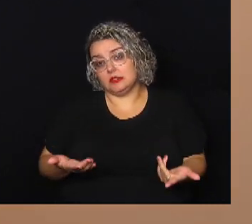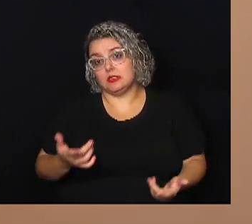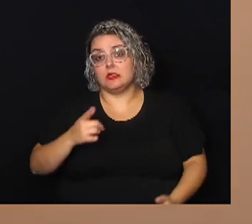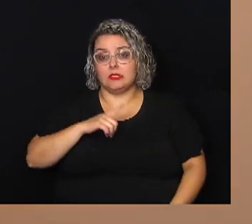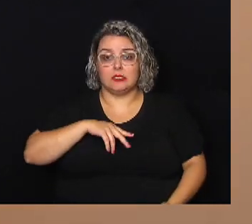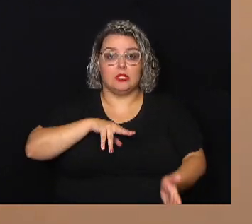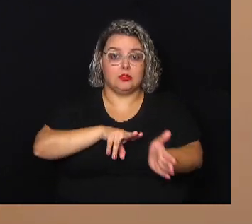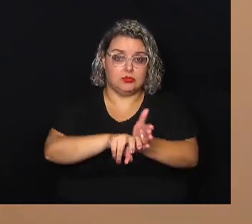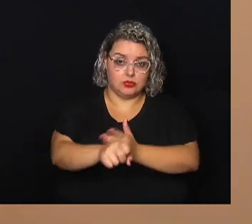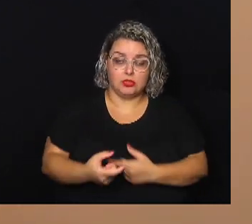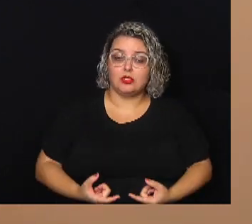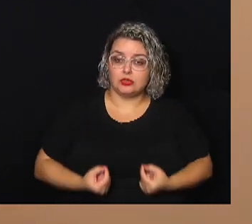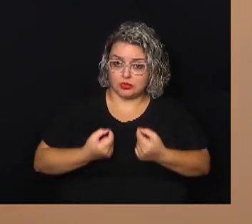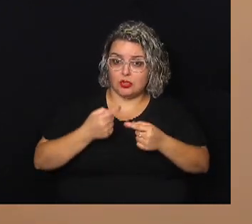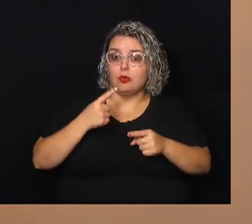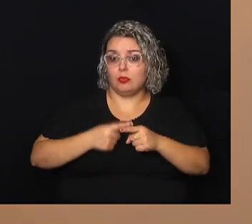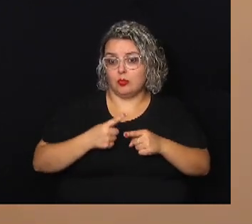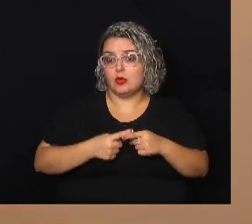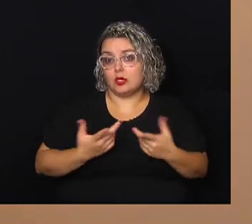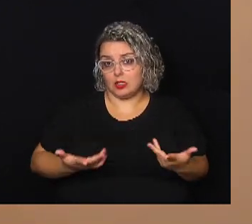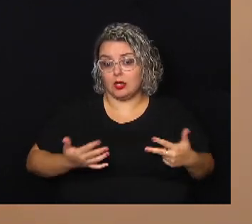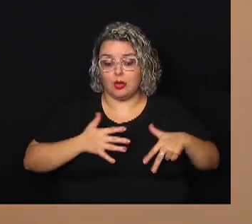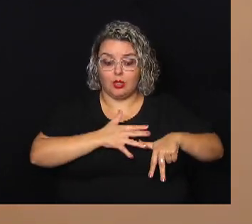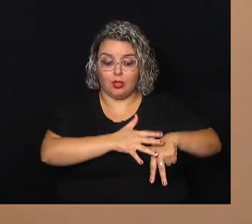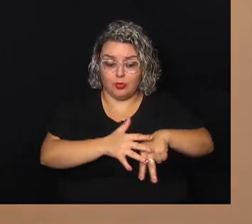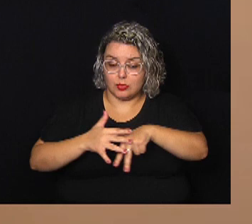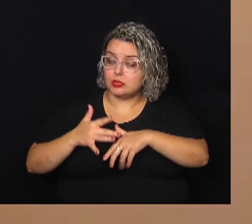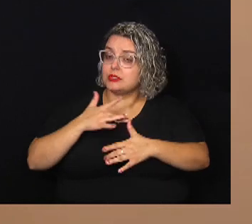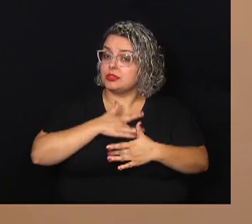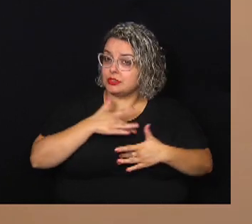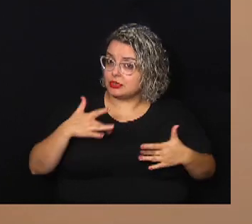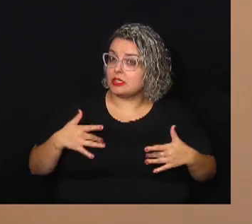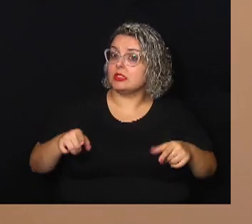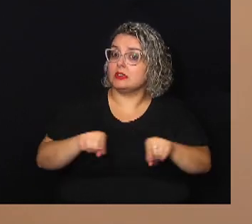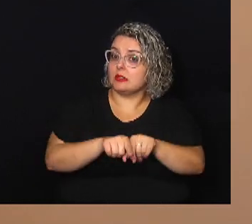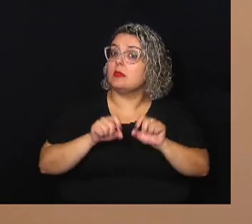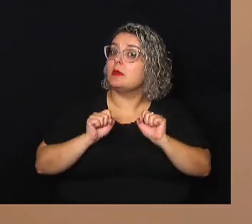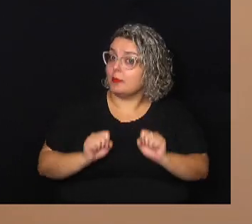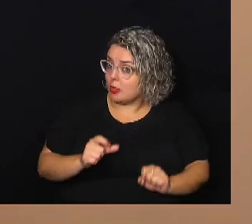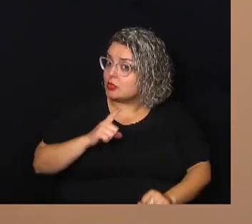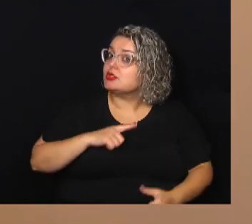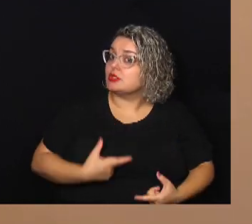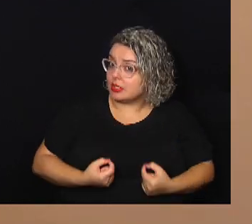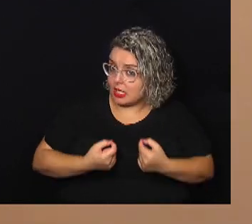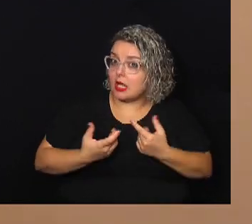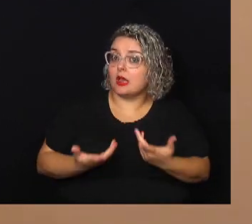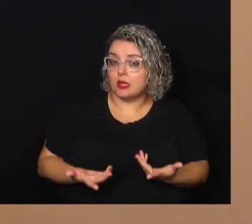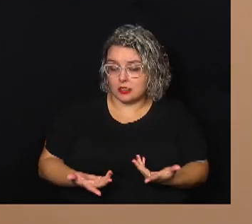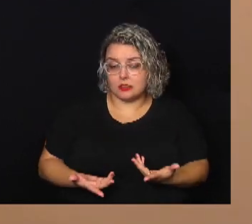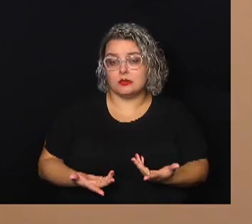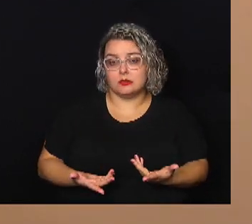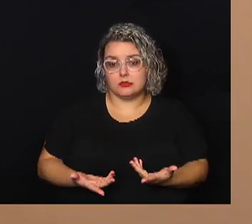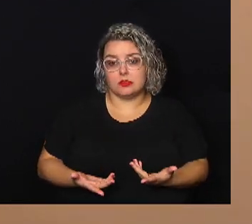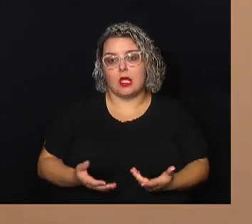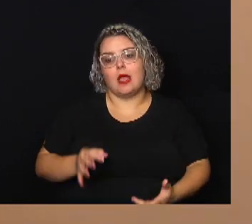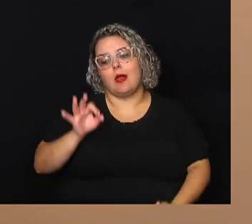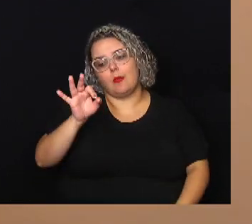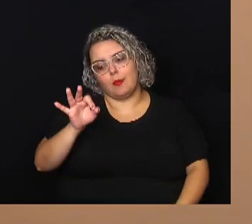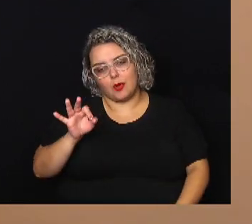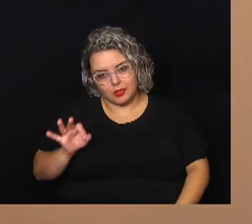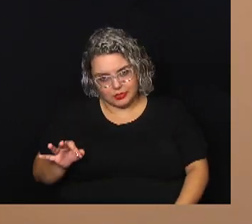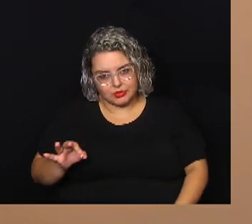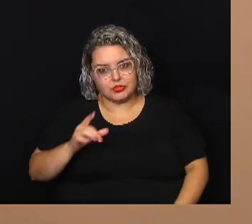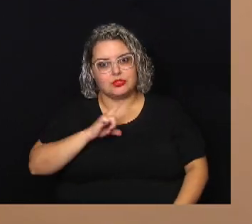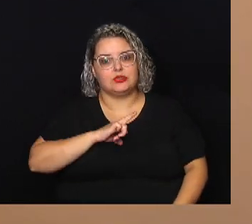diagnóstico oncológico, porque o paciente que é saudável ele também pode ter, obviamente que a probabilidade de ter